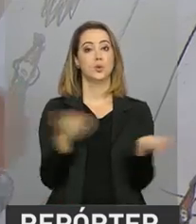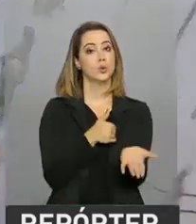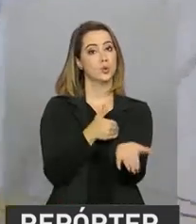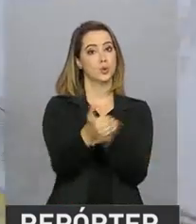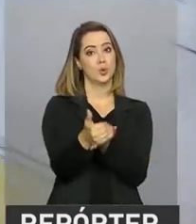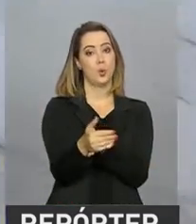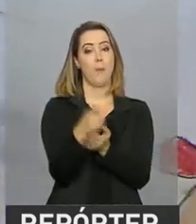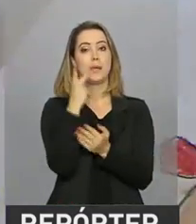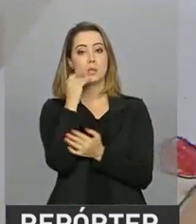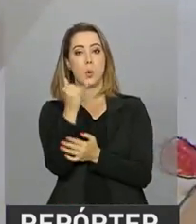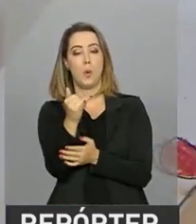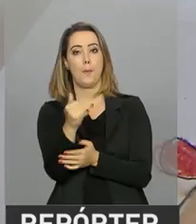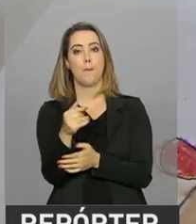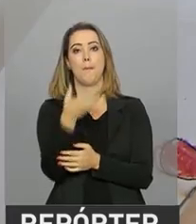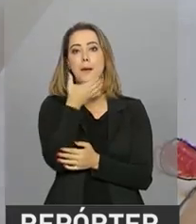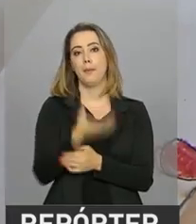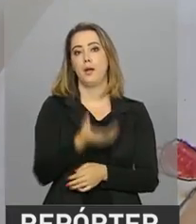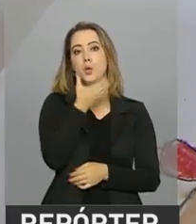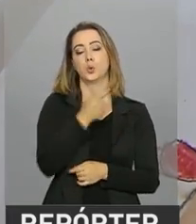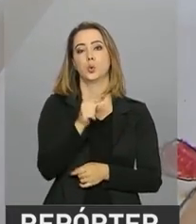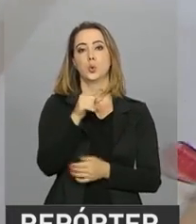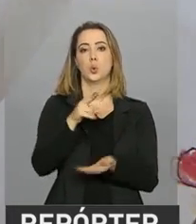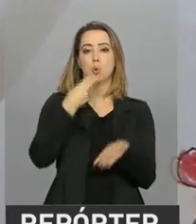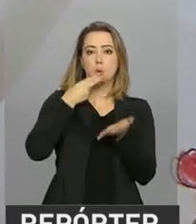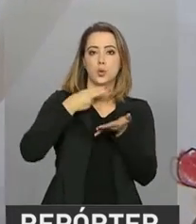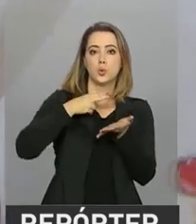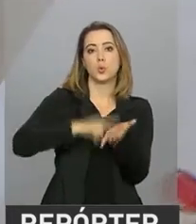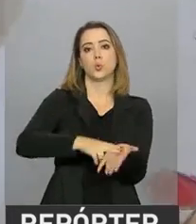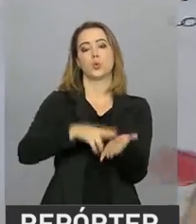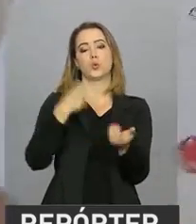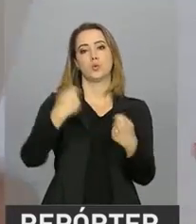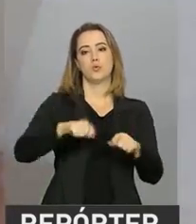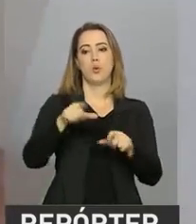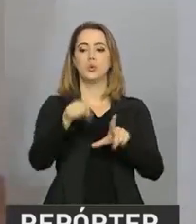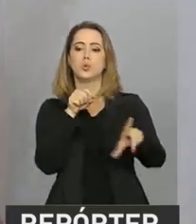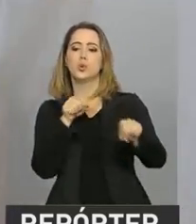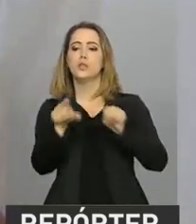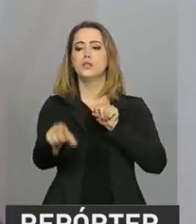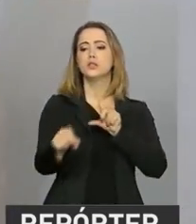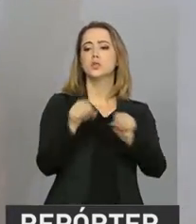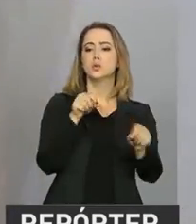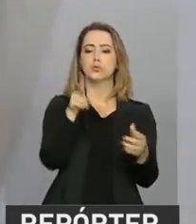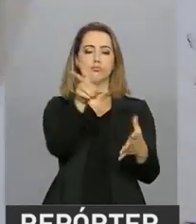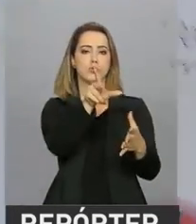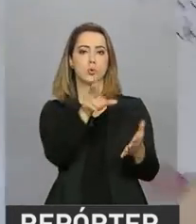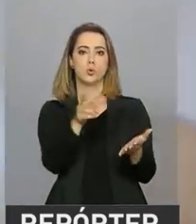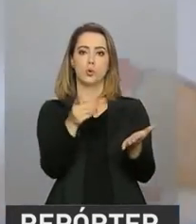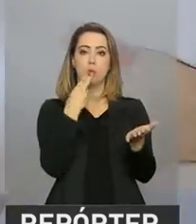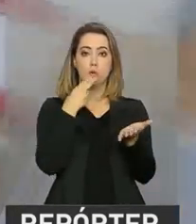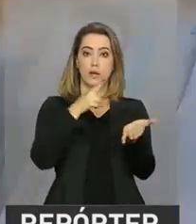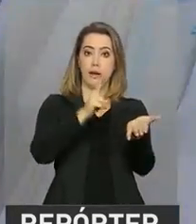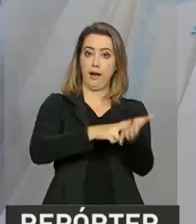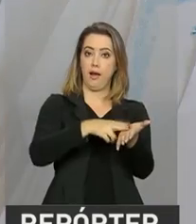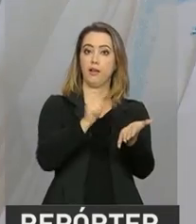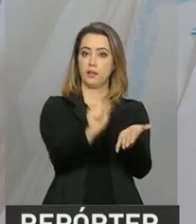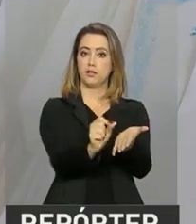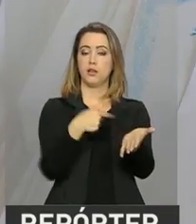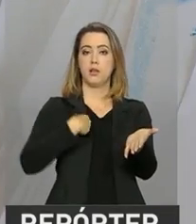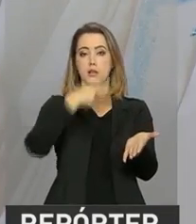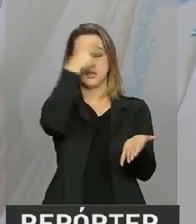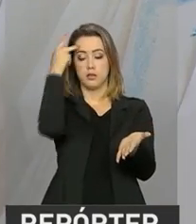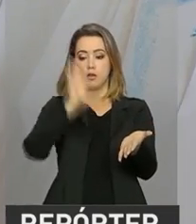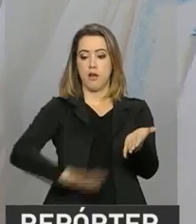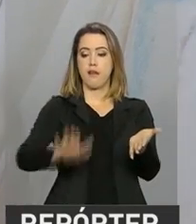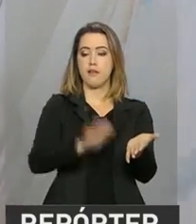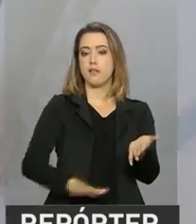Correios. Em todo o Brasil, as cartas enviadas pelas crianças serão lidas e selecionadas pelos funcionários da empresa. As que atenderem aos